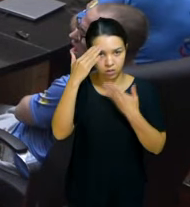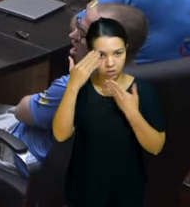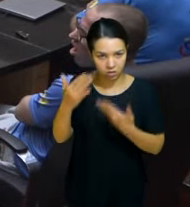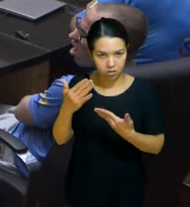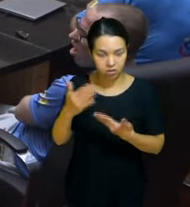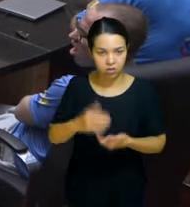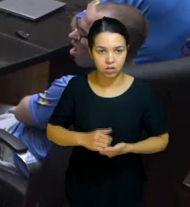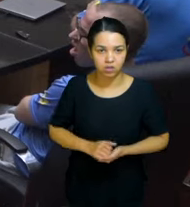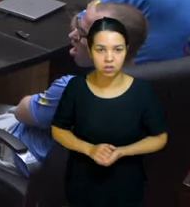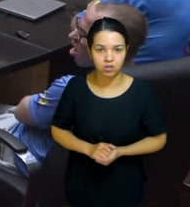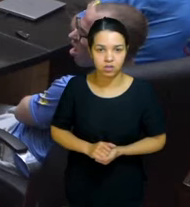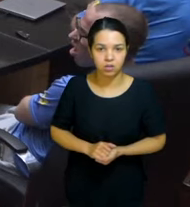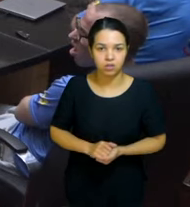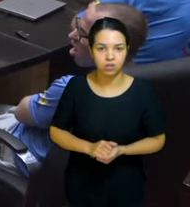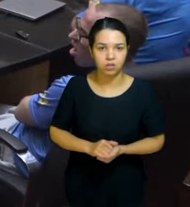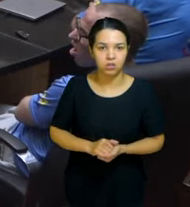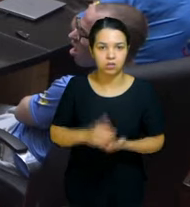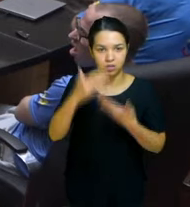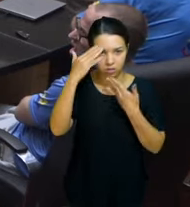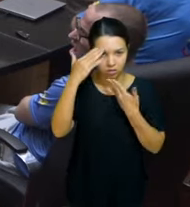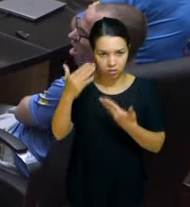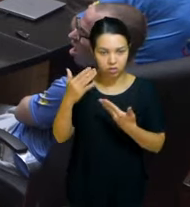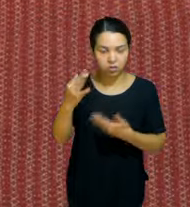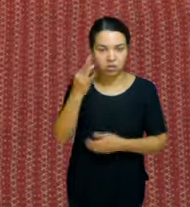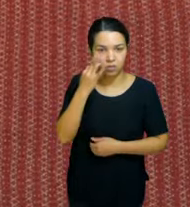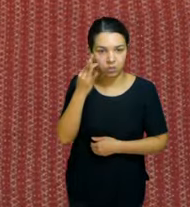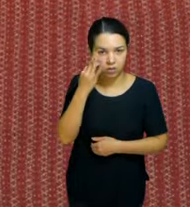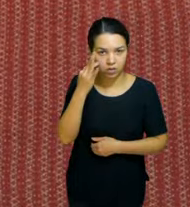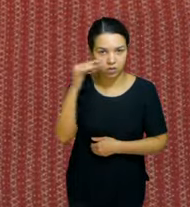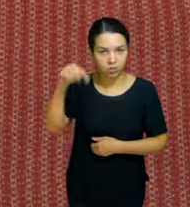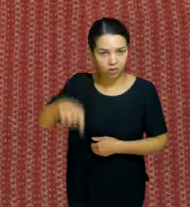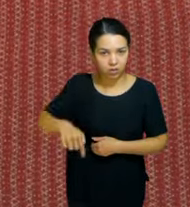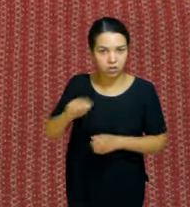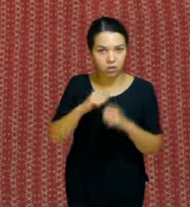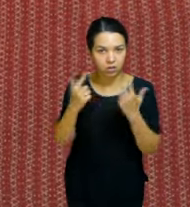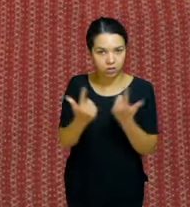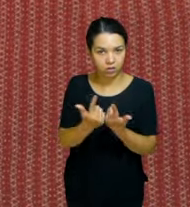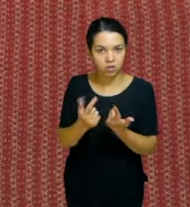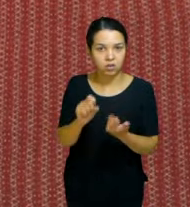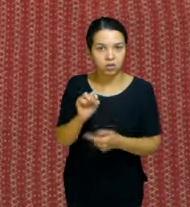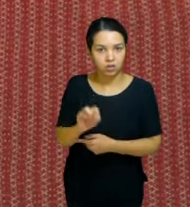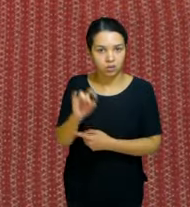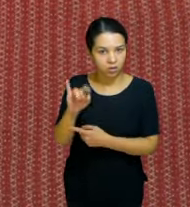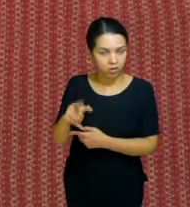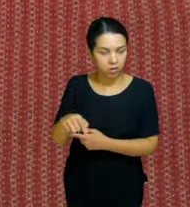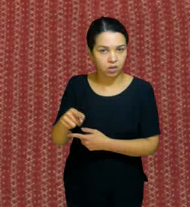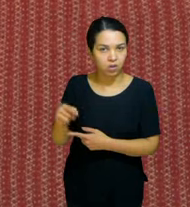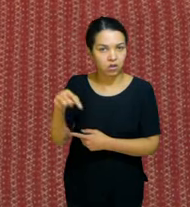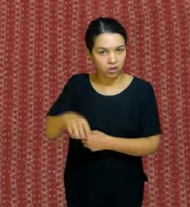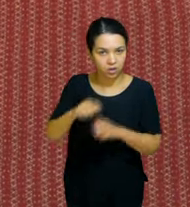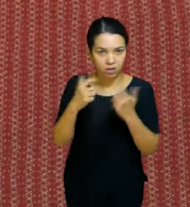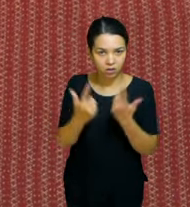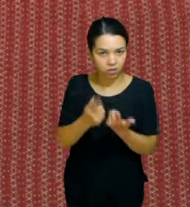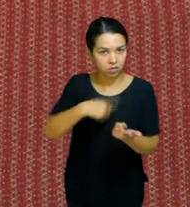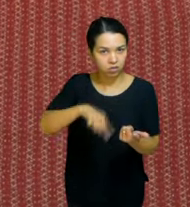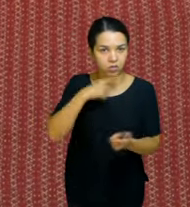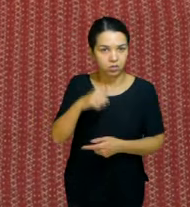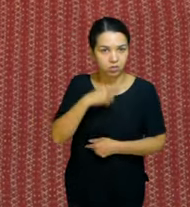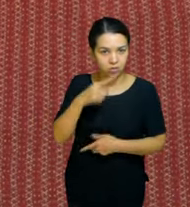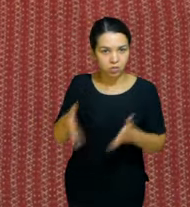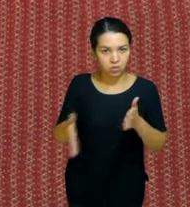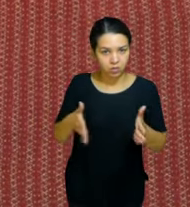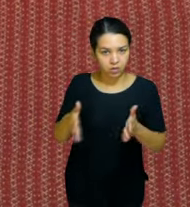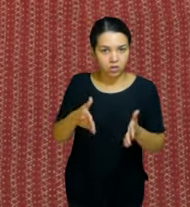vida agradeço muito por ter o Fernando aqui na Alesc, porque sem ele nós não teríamos esse grande momento. Deputado Ivan, da nossa querida